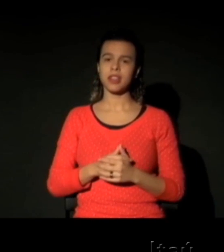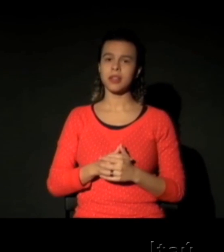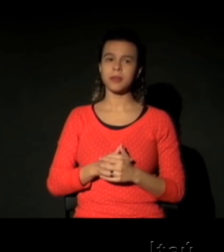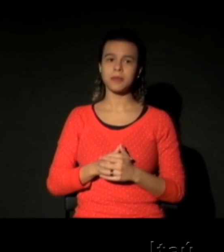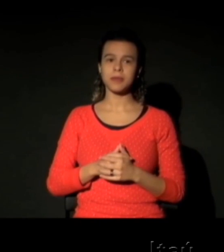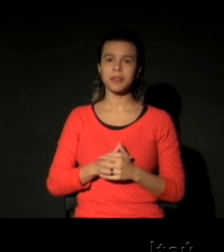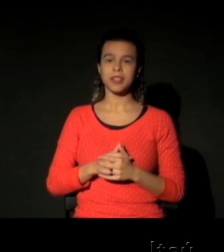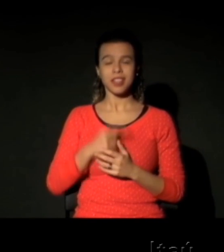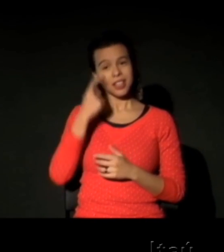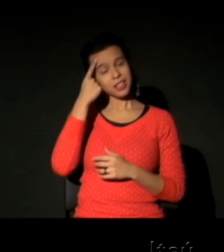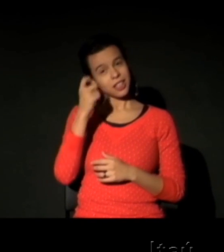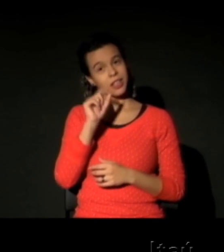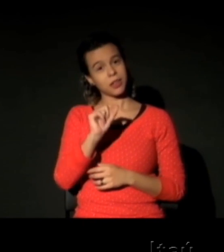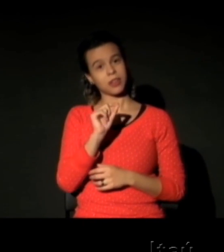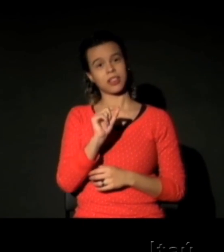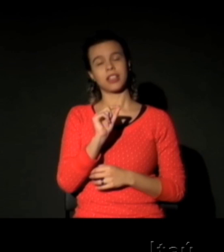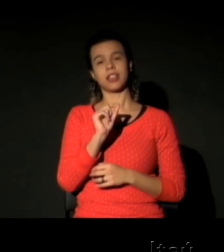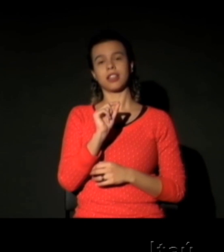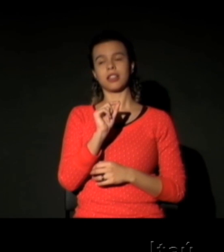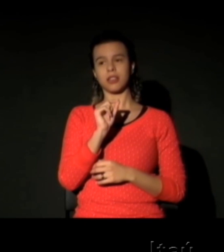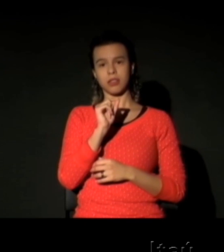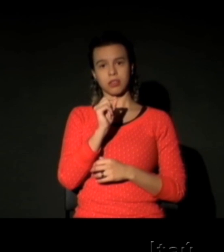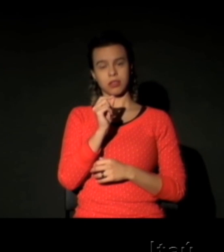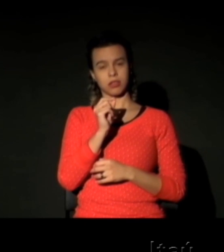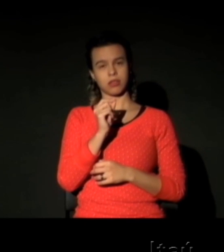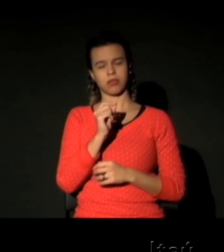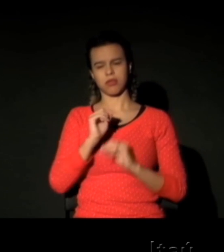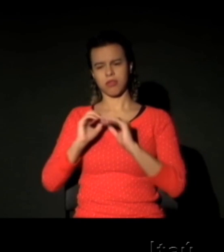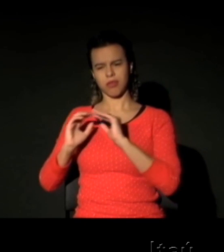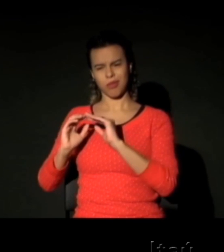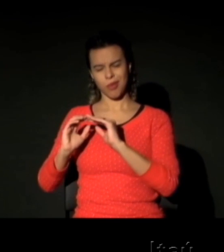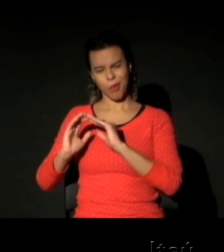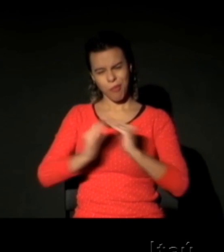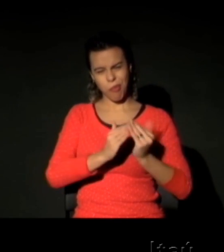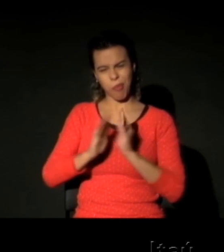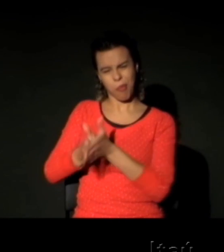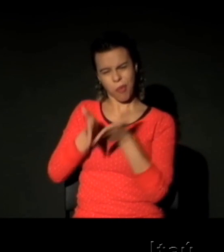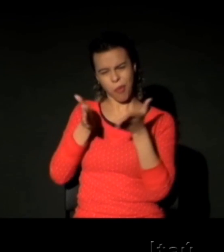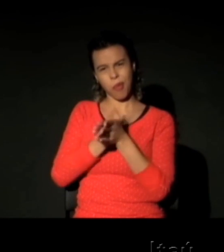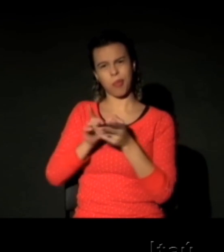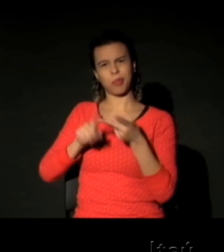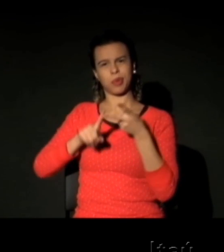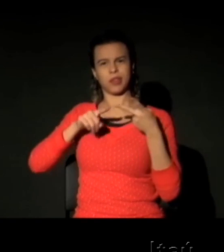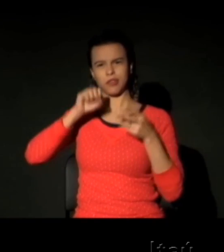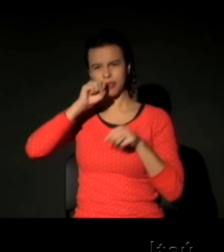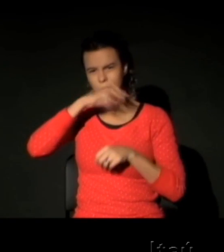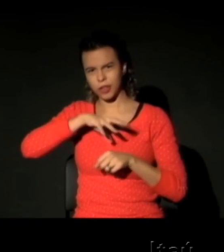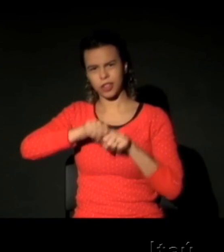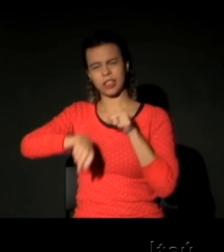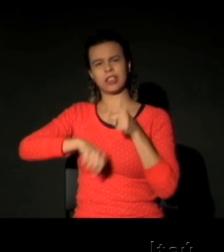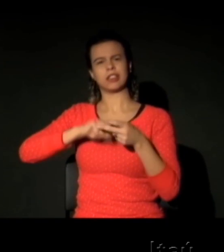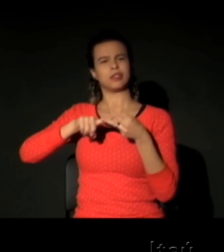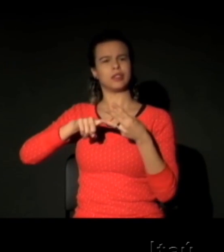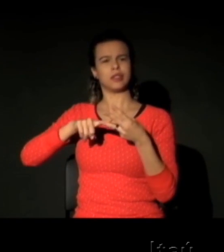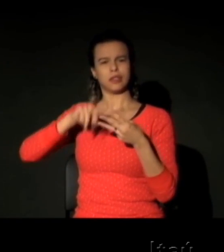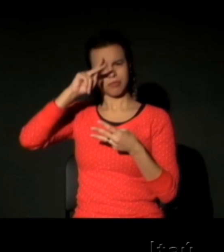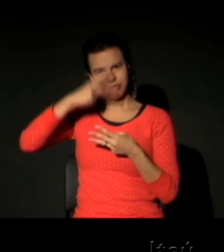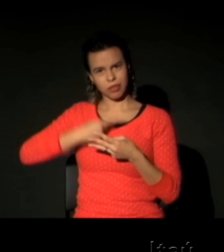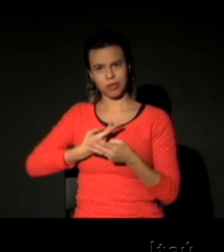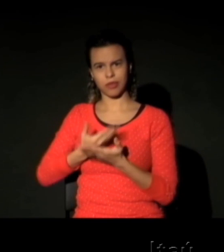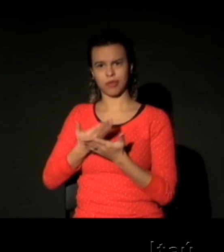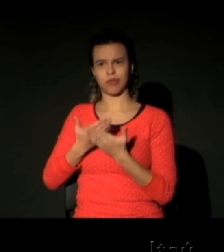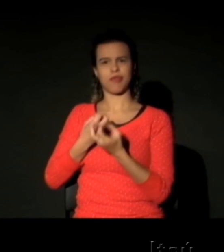né Essa Ideia de converter forças hostis máxima pobreza violência estado de excessão processo de criação invenção e aut formação e aí todas as